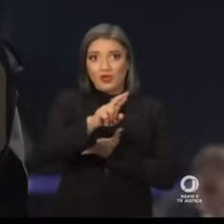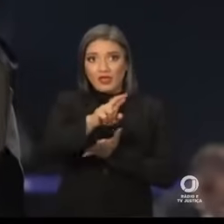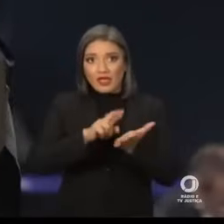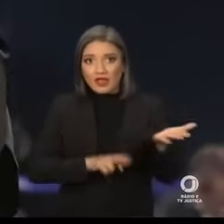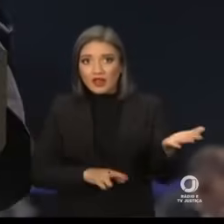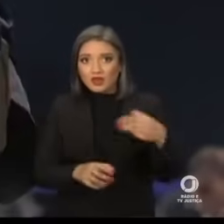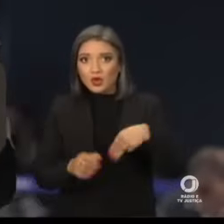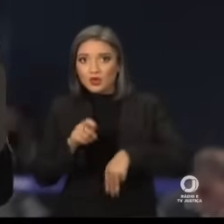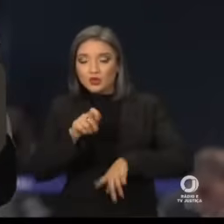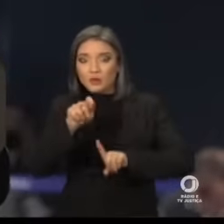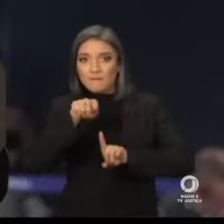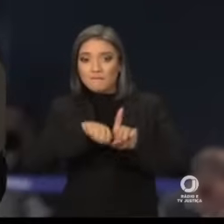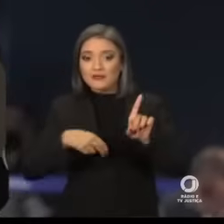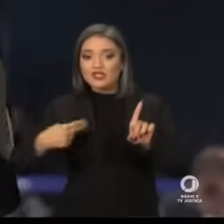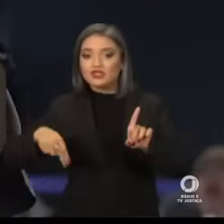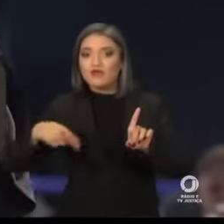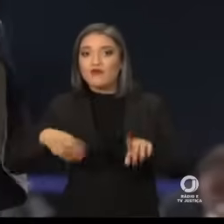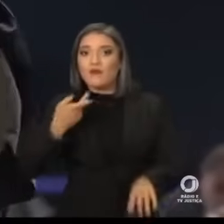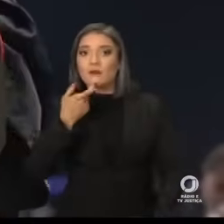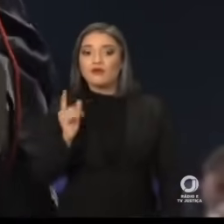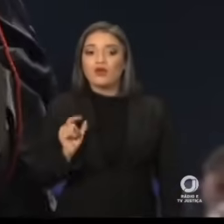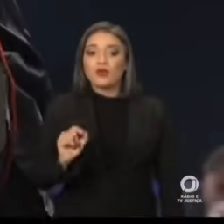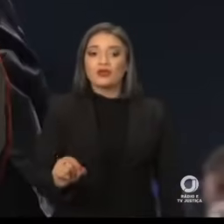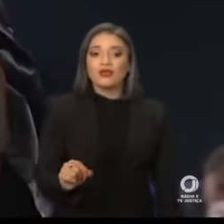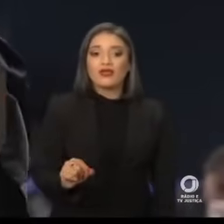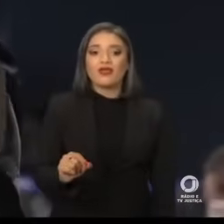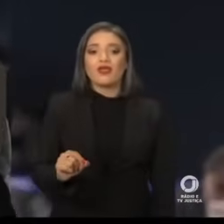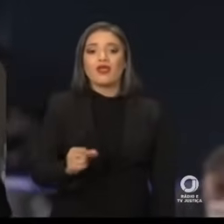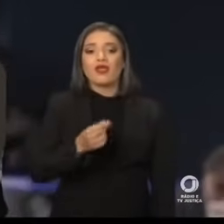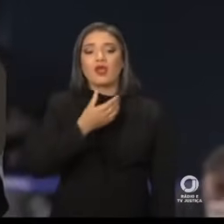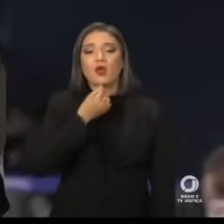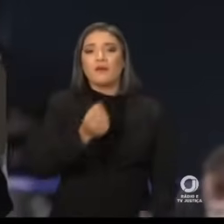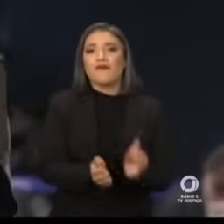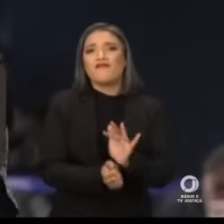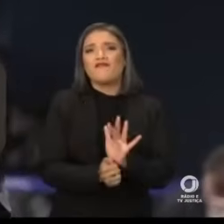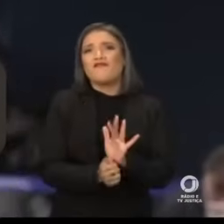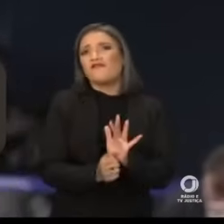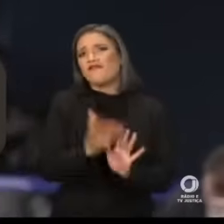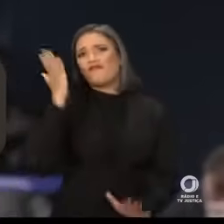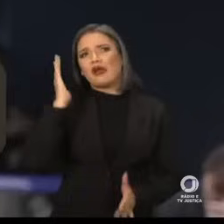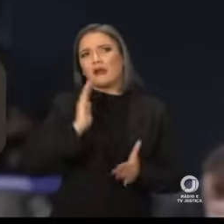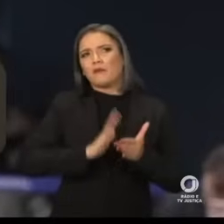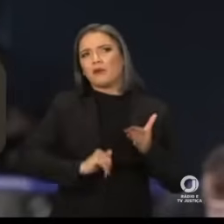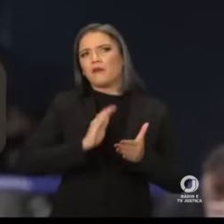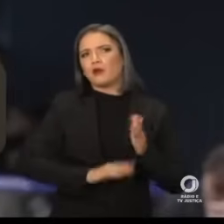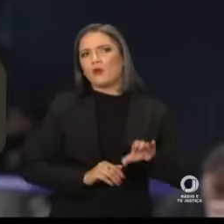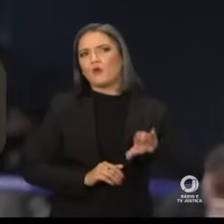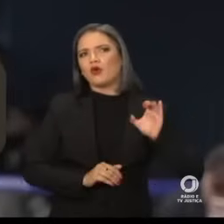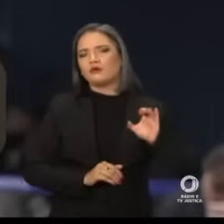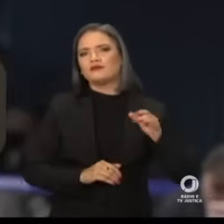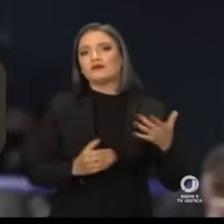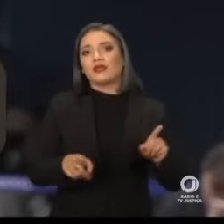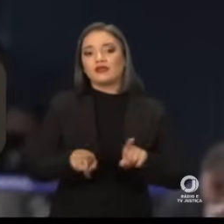novembro, quando se disse que ele tinha inúmeras omissões e contradições.